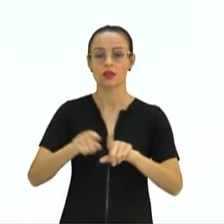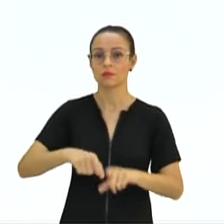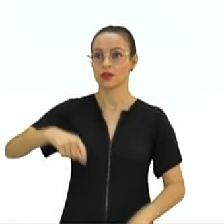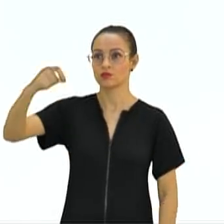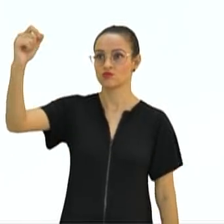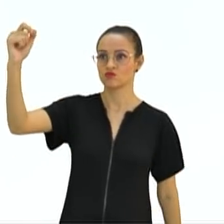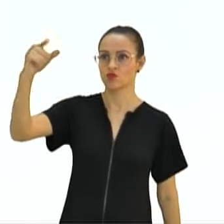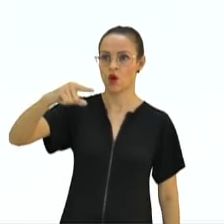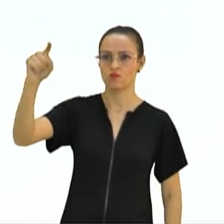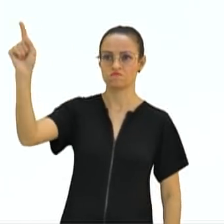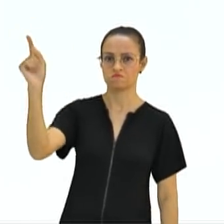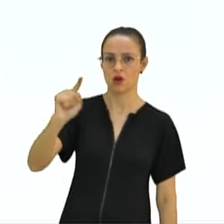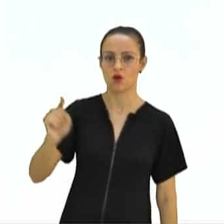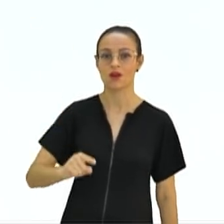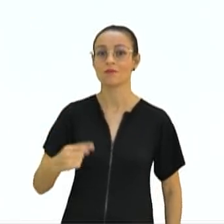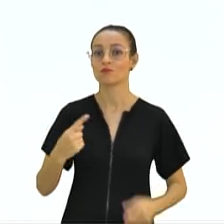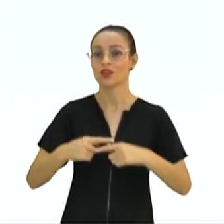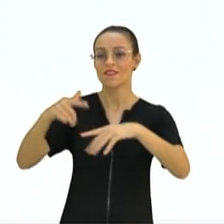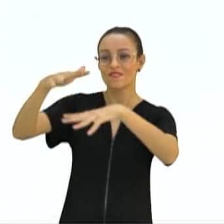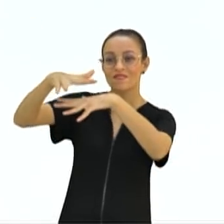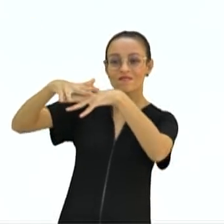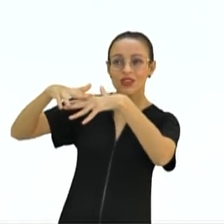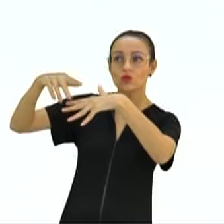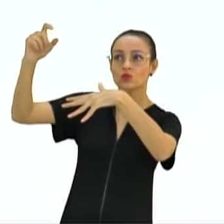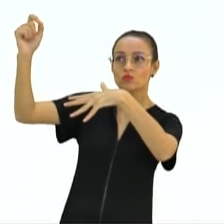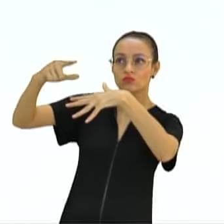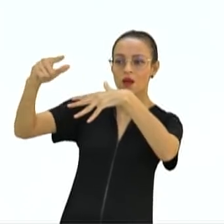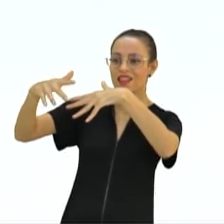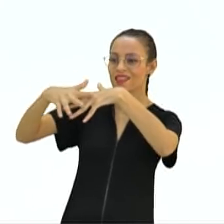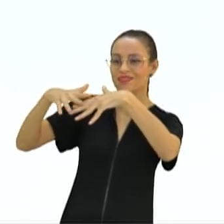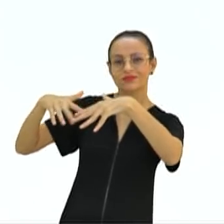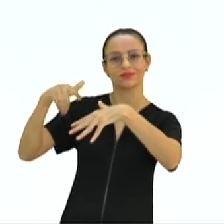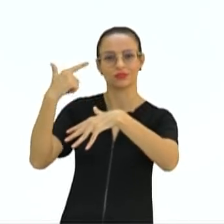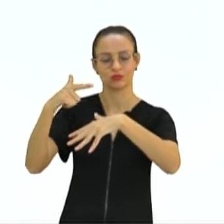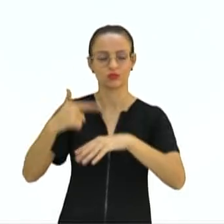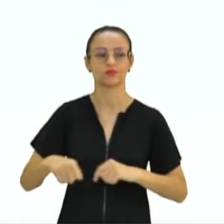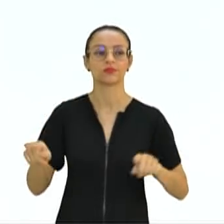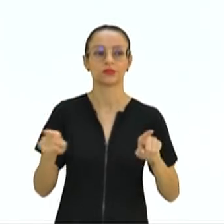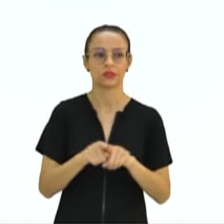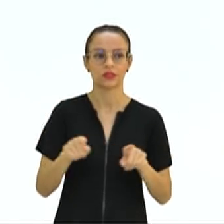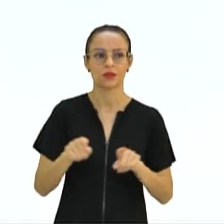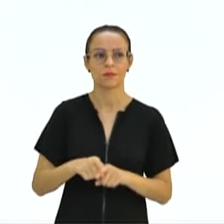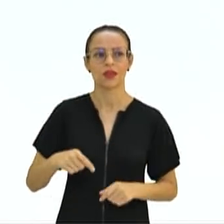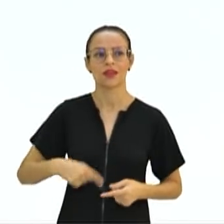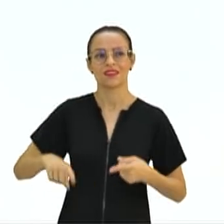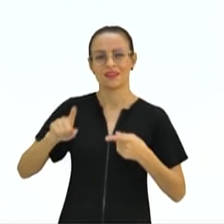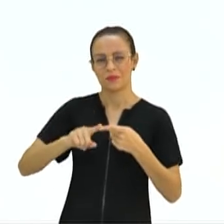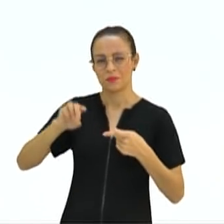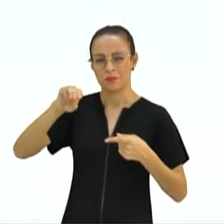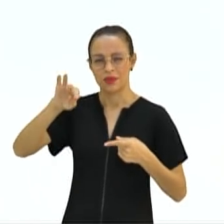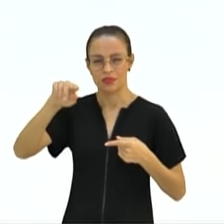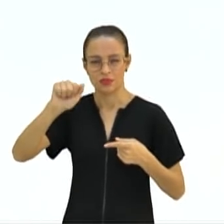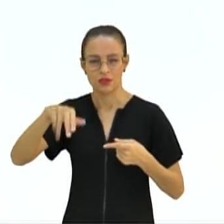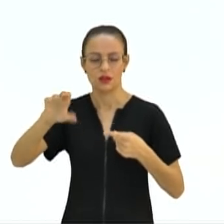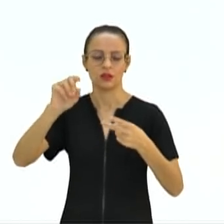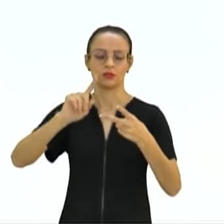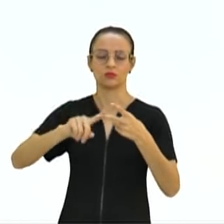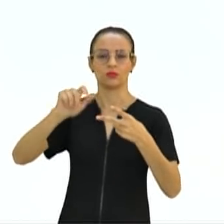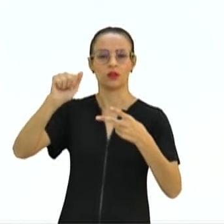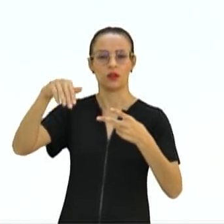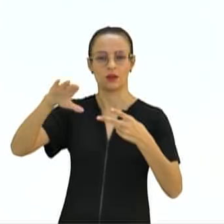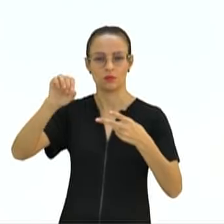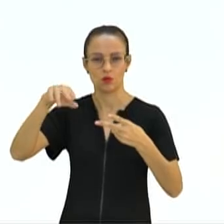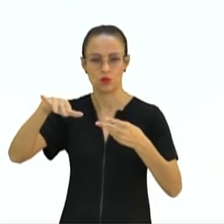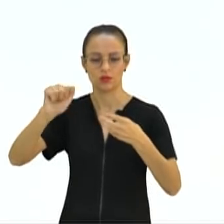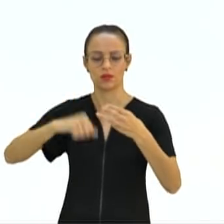solar, porque lembrando que não haviam filtros na atmosfera também, uma grande concentração de metano, amônia, hidrogênio, enxofre,